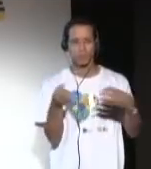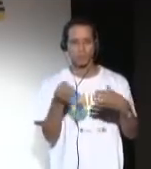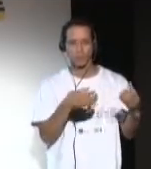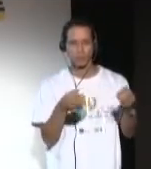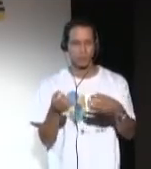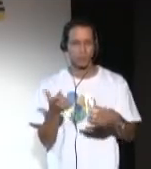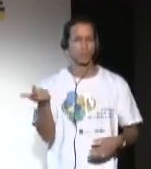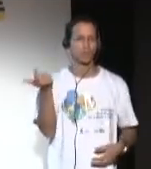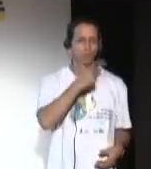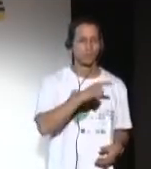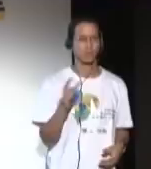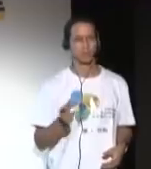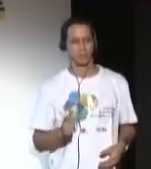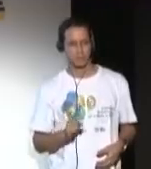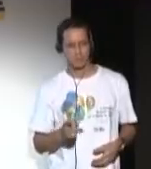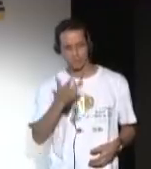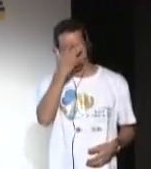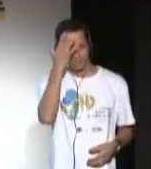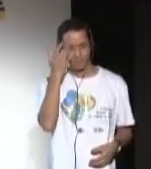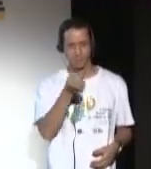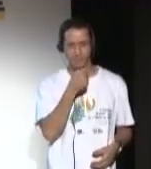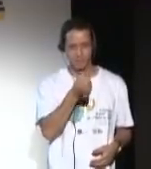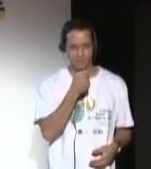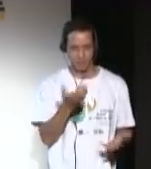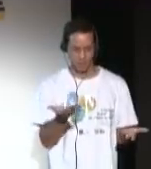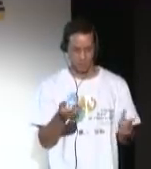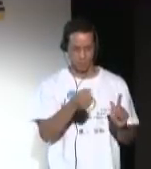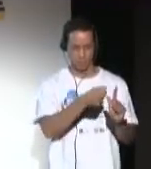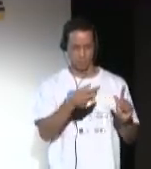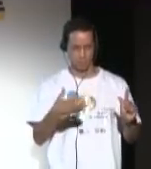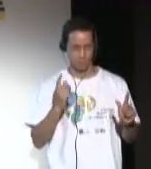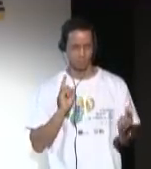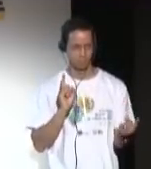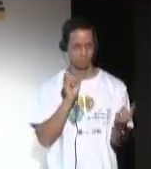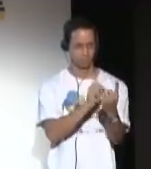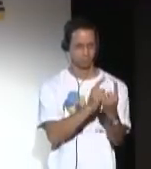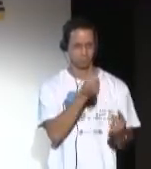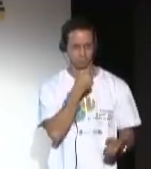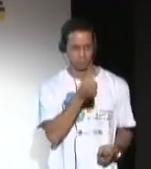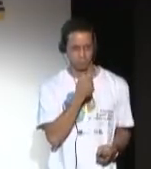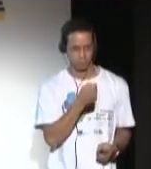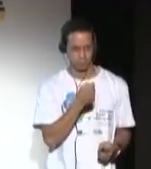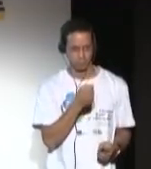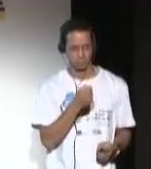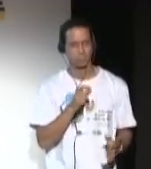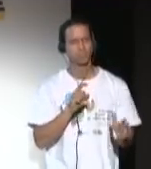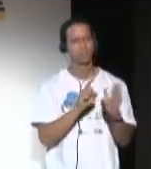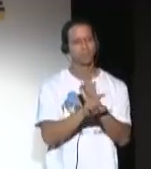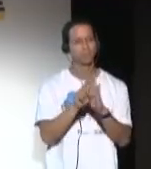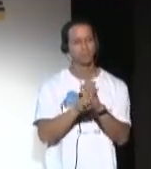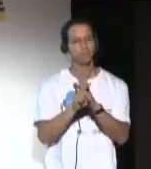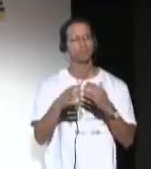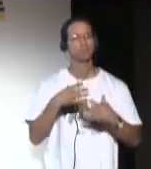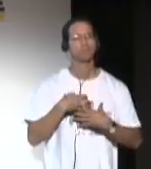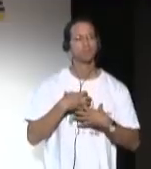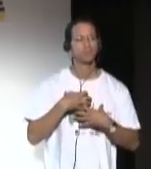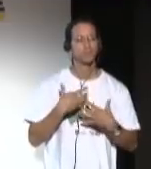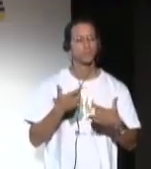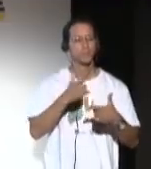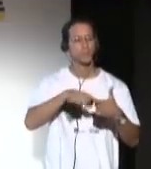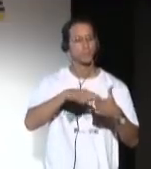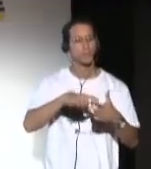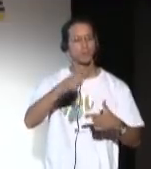aparecer. Então, quando as pessoas são entrevistadas agora no Google, elas são colocadas em situações na qual elas têm que resolver um